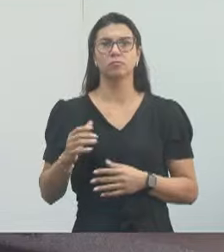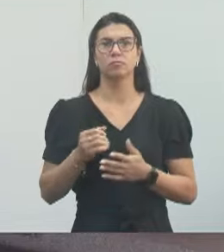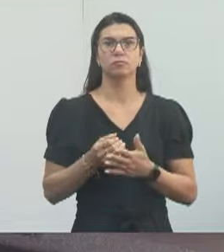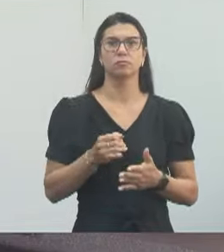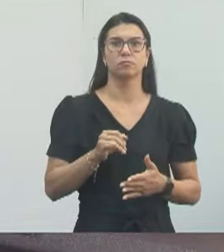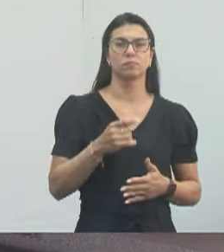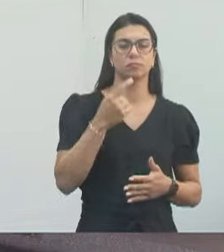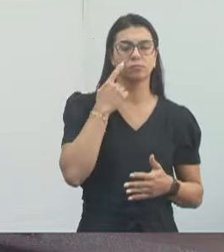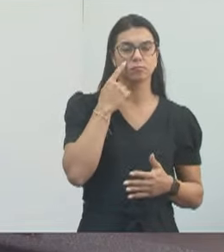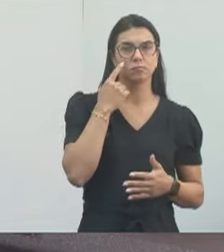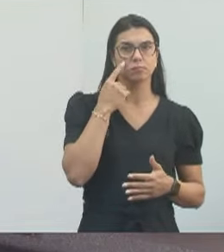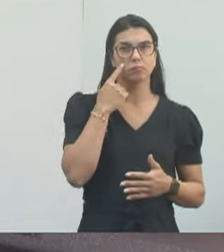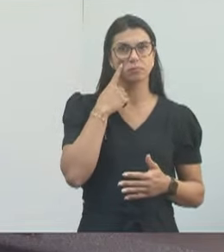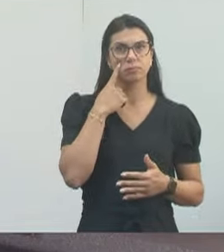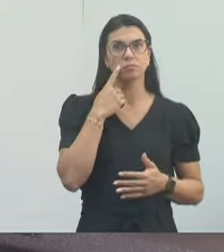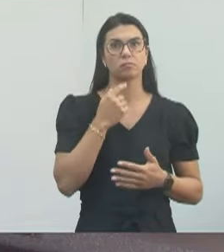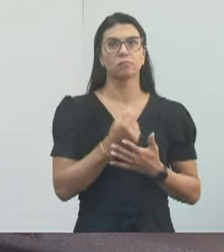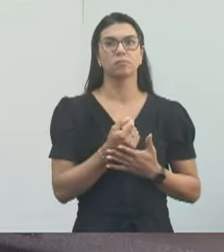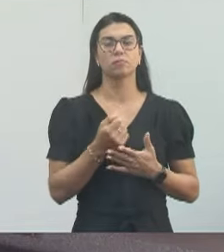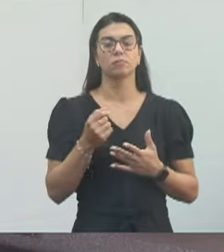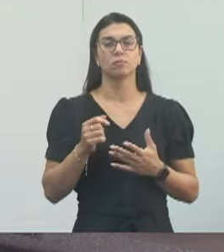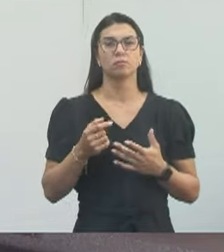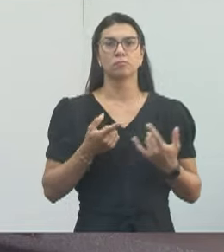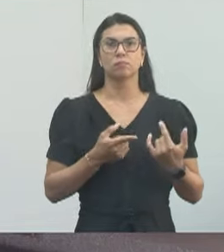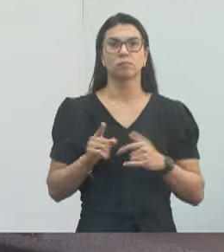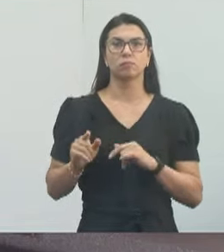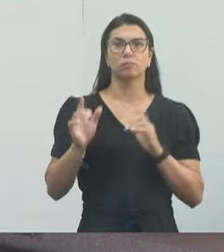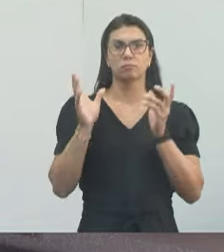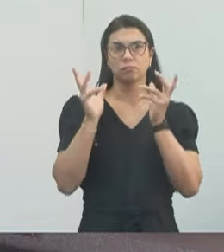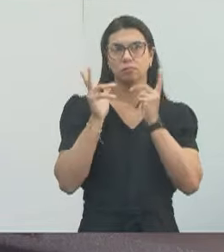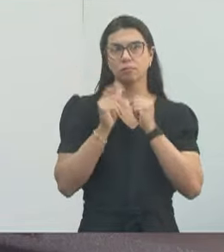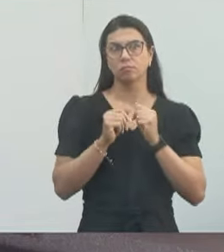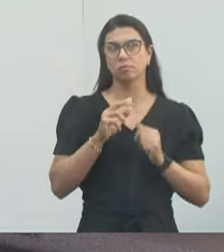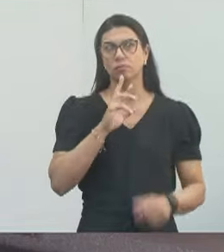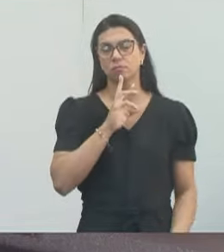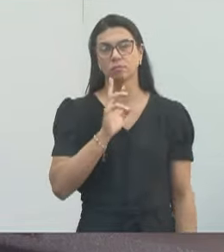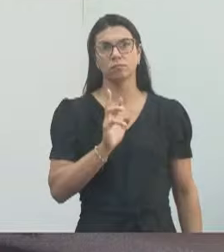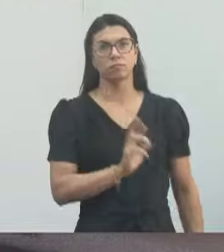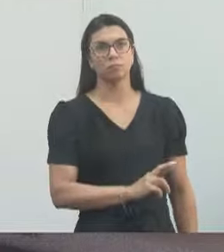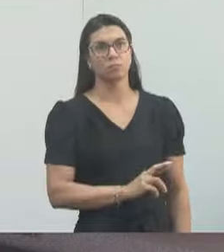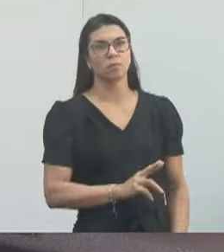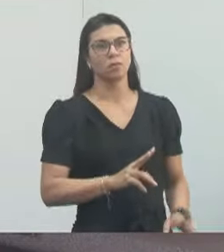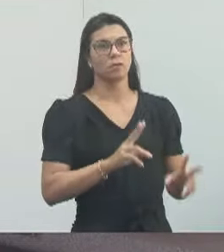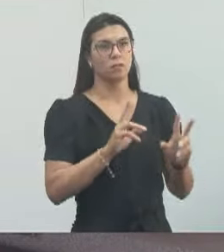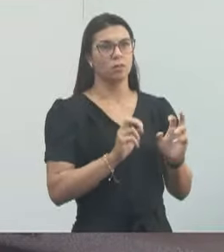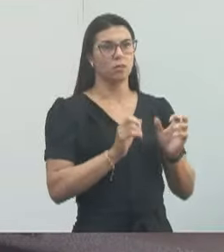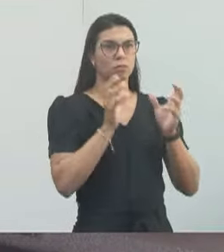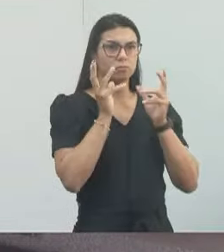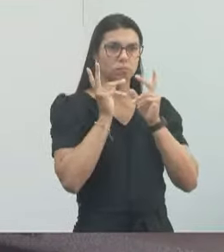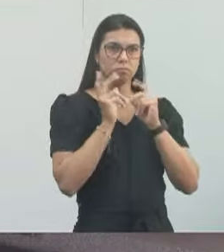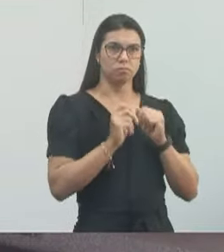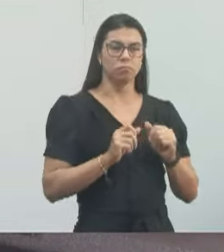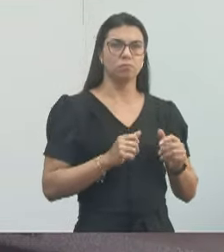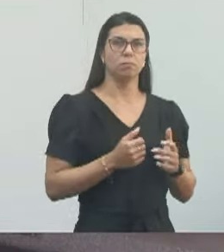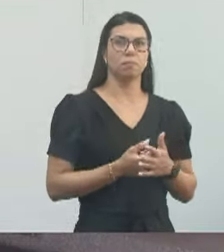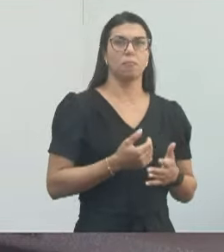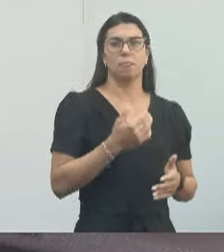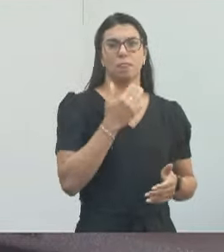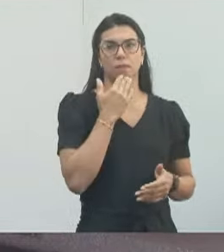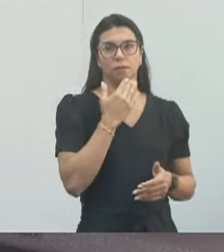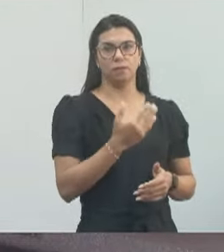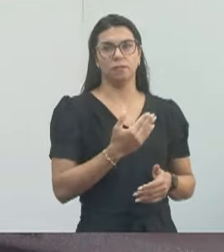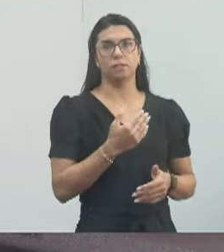ato da averiguação de possíveis ma trat contra animais resposta em relação aos animais e pedidos